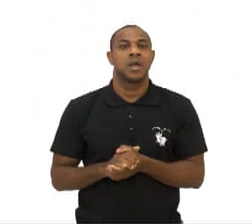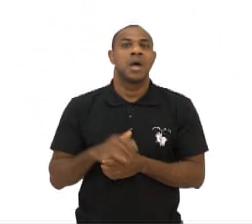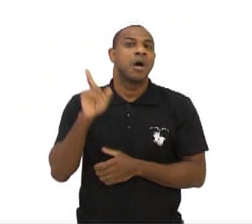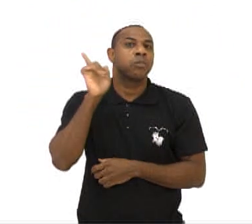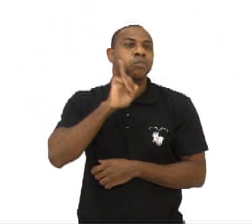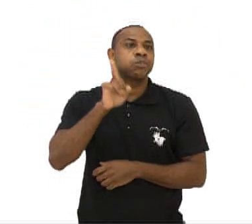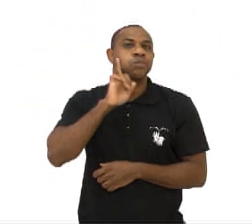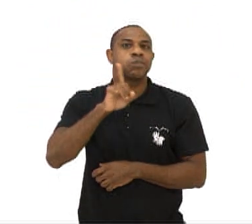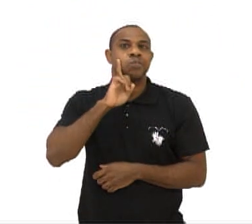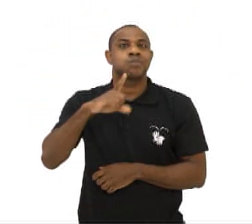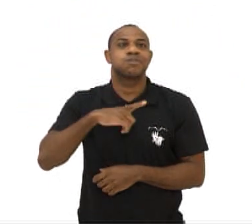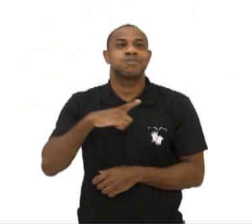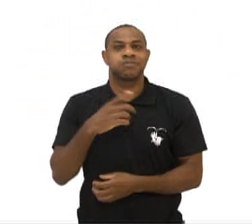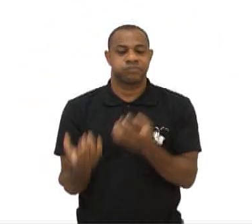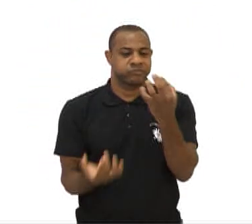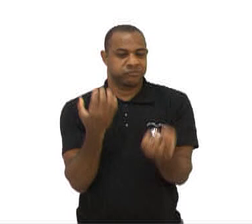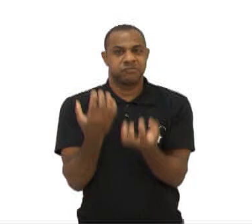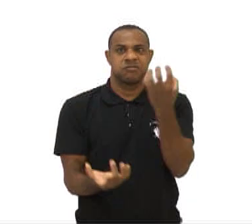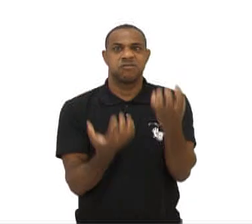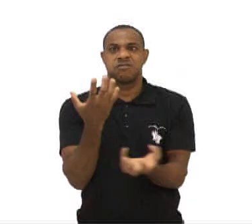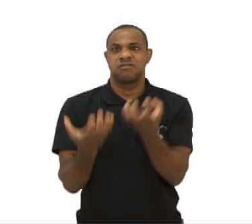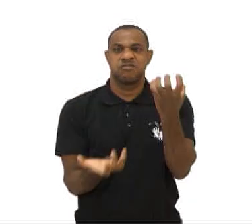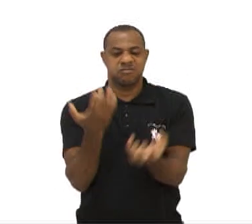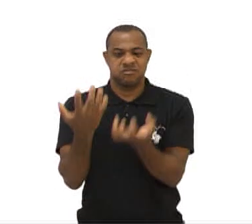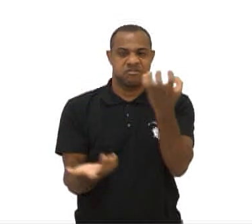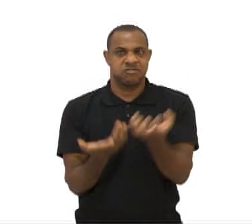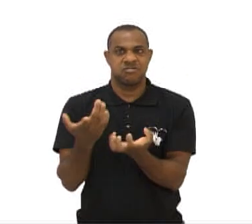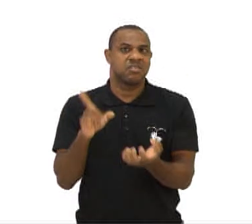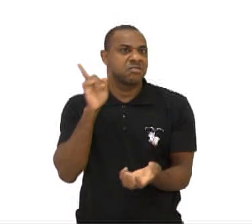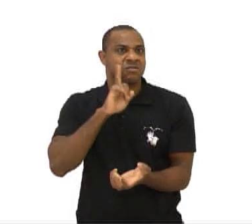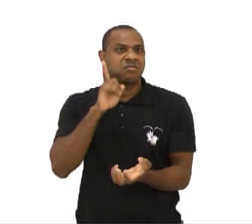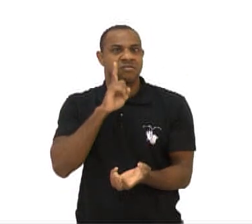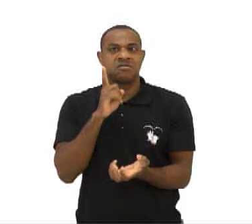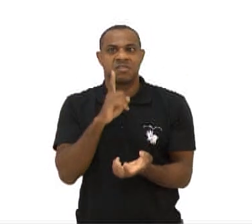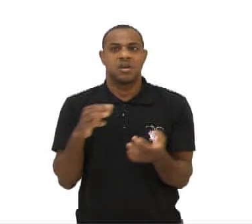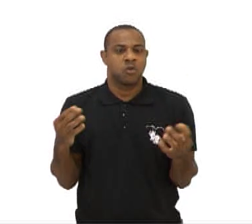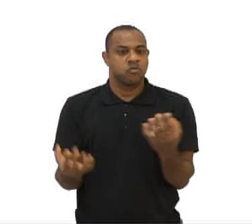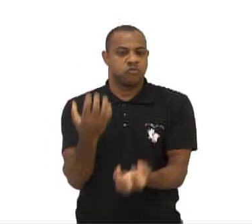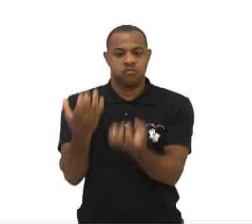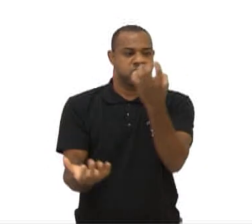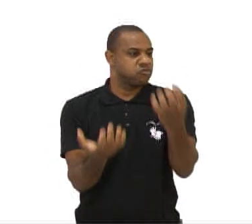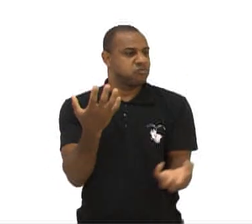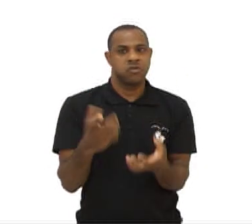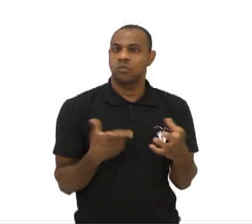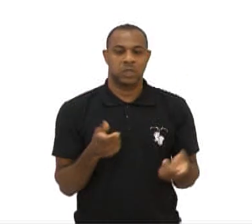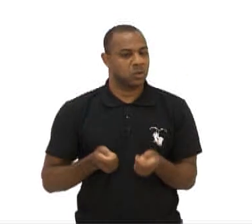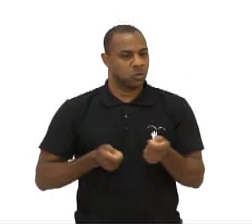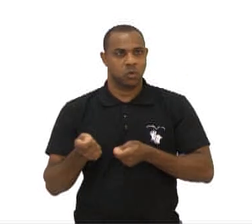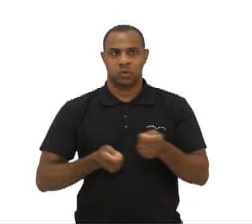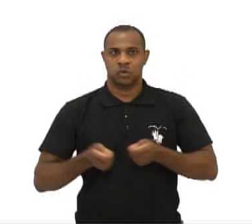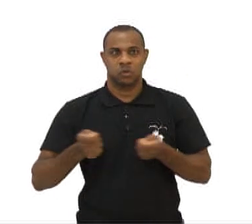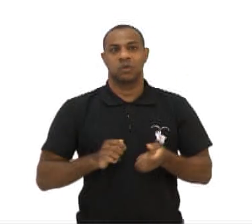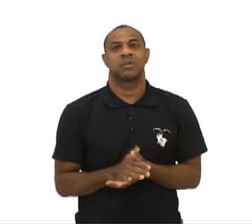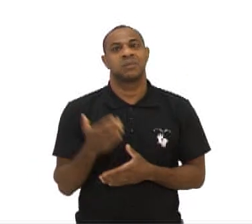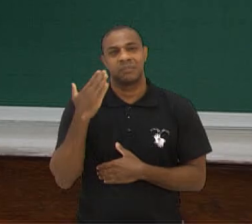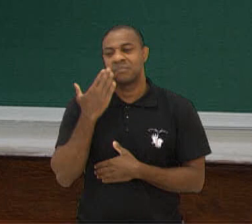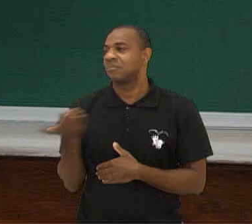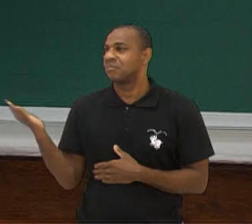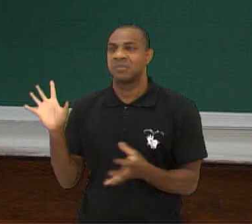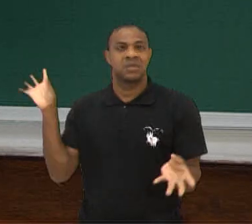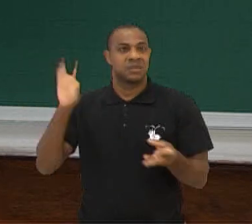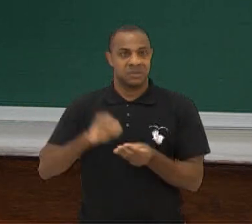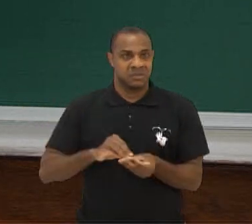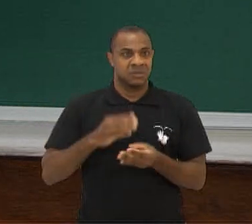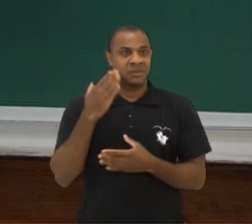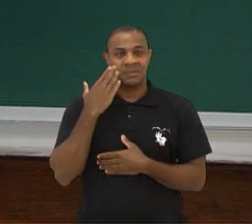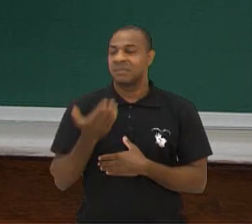diversos focos de queimadas fora de controle. Então, vejam que aqui eu já tenho o lead, que é uma espécie de resumo. Às